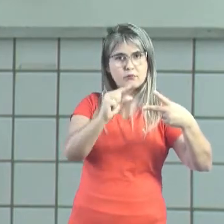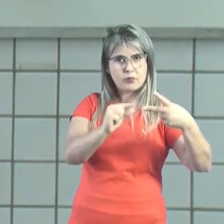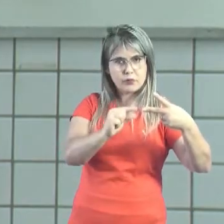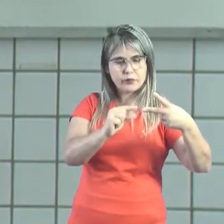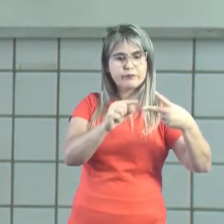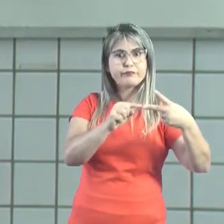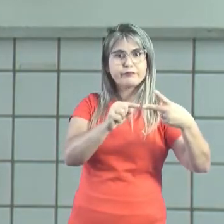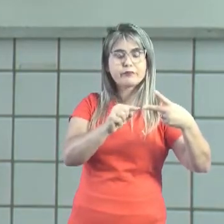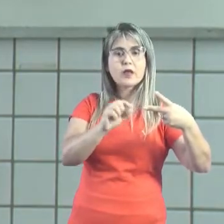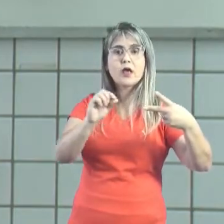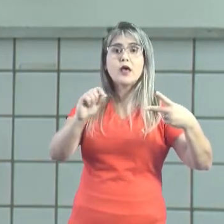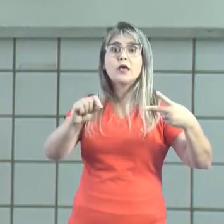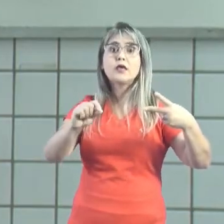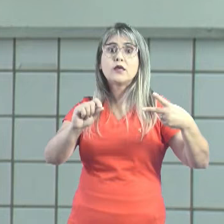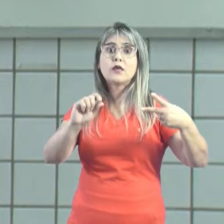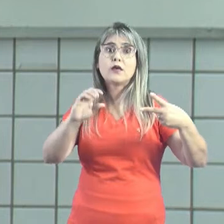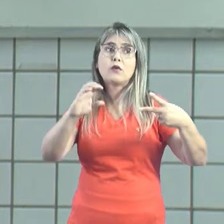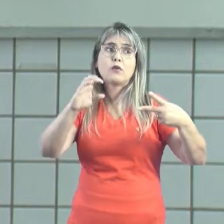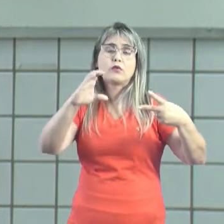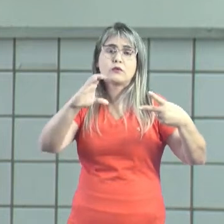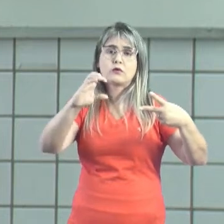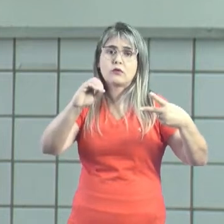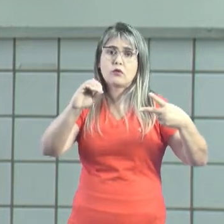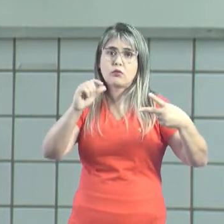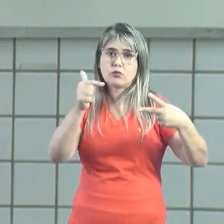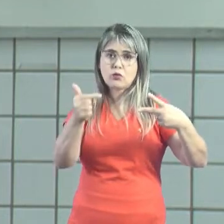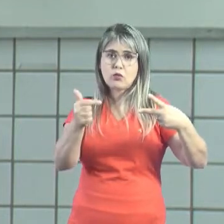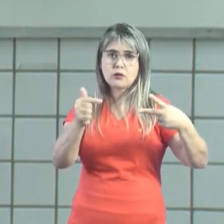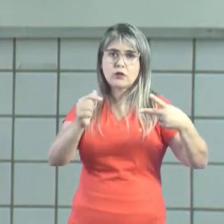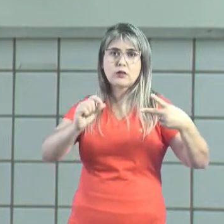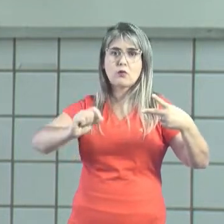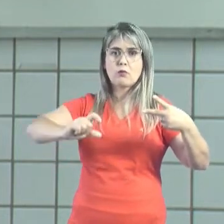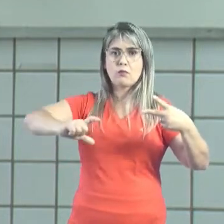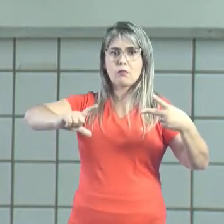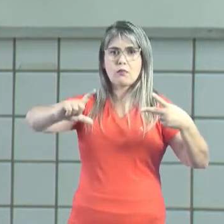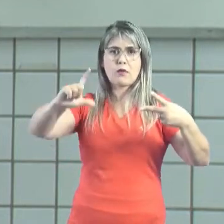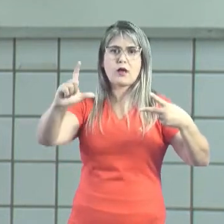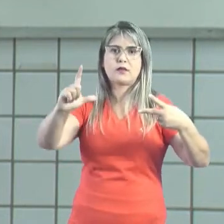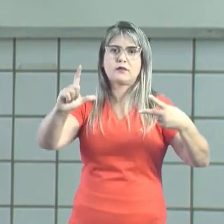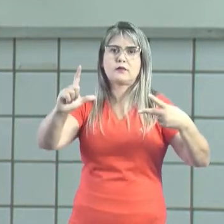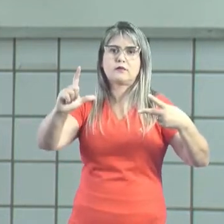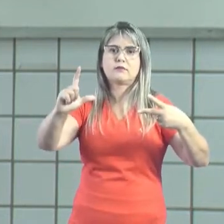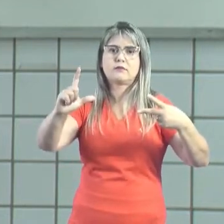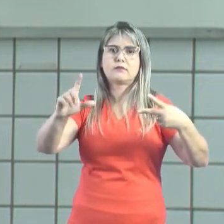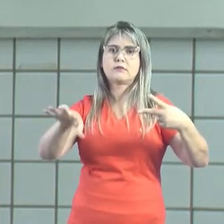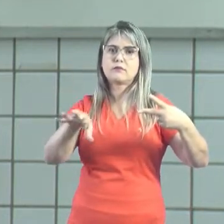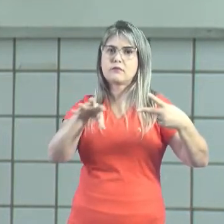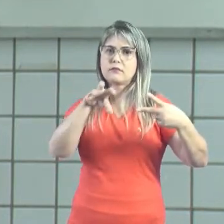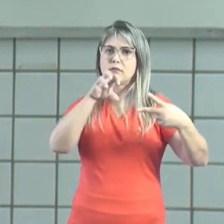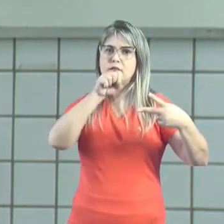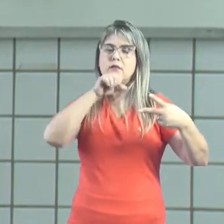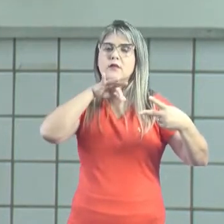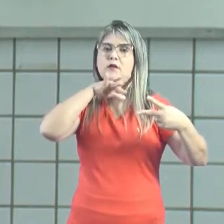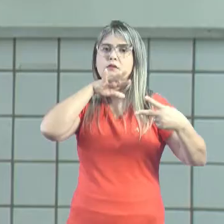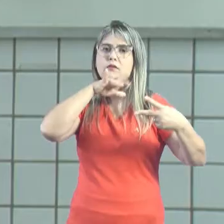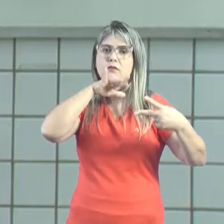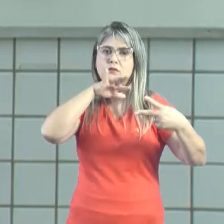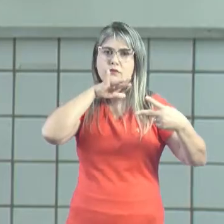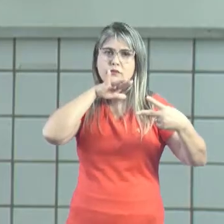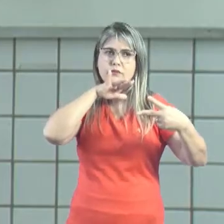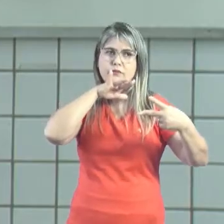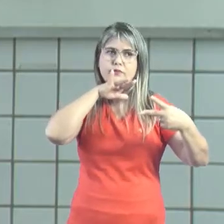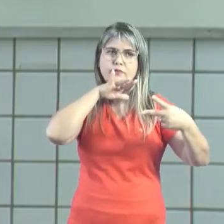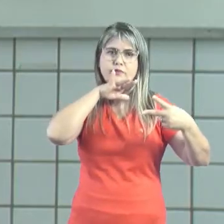essa situação se inverte. Ele tem um alto índice de O2, ou de